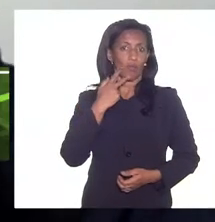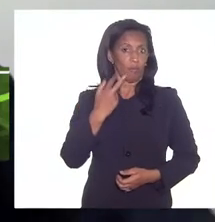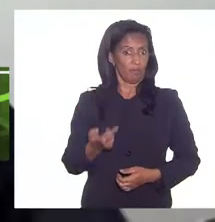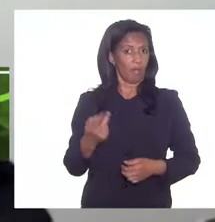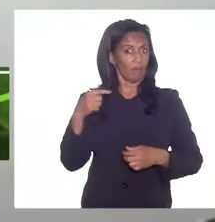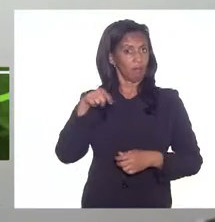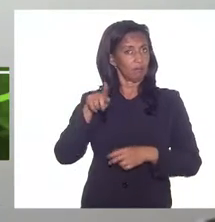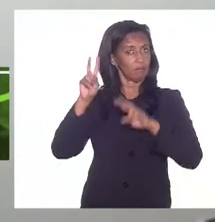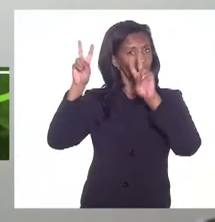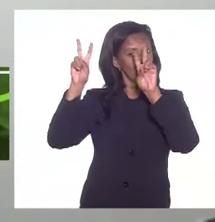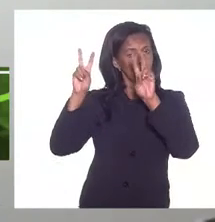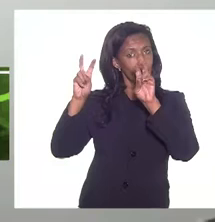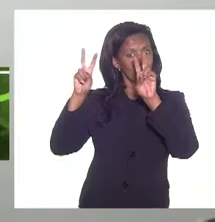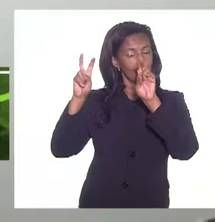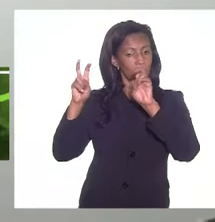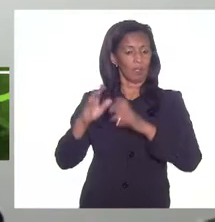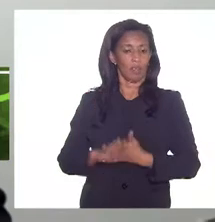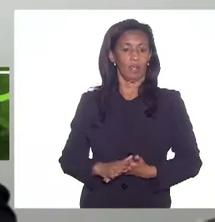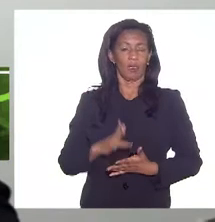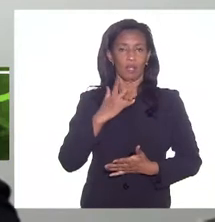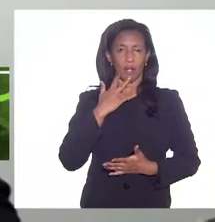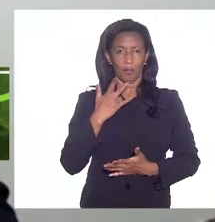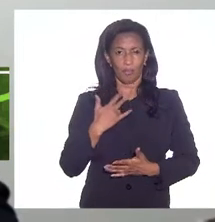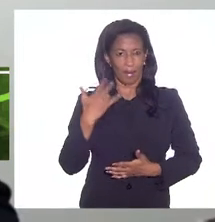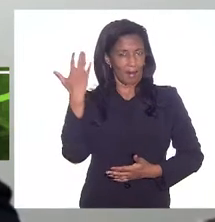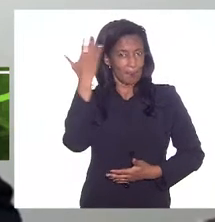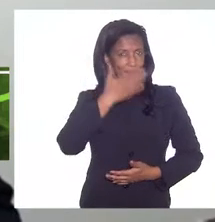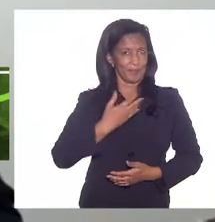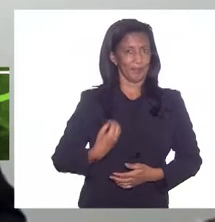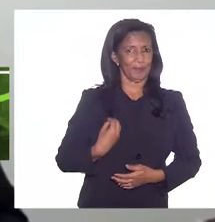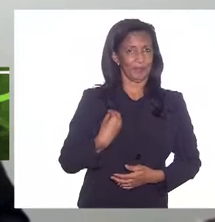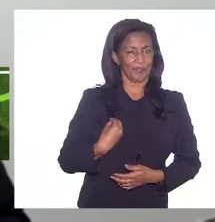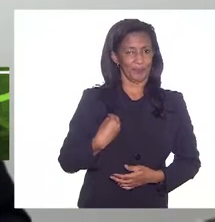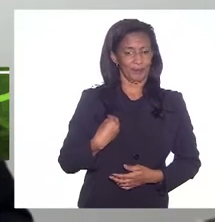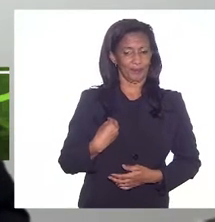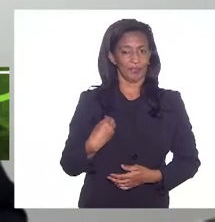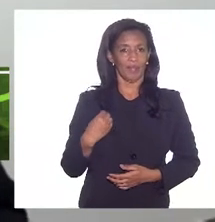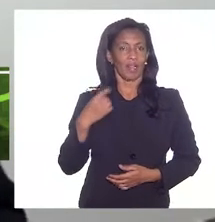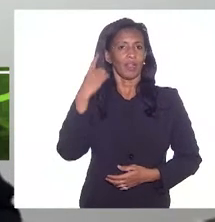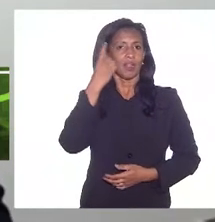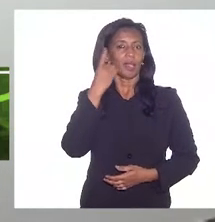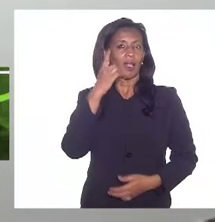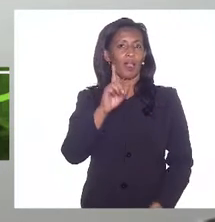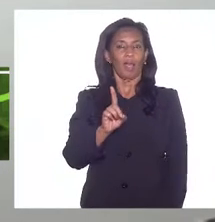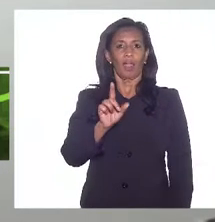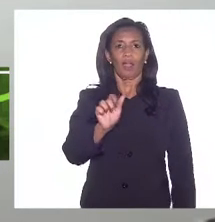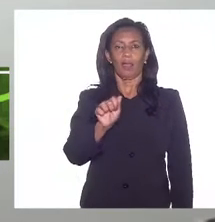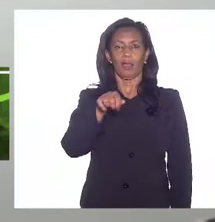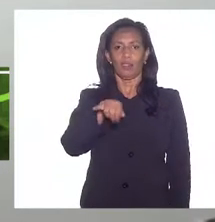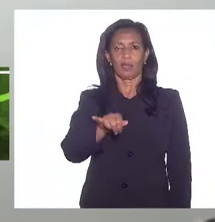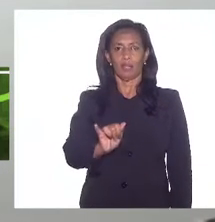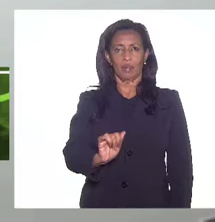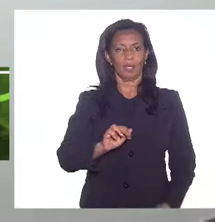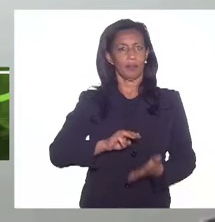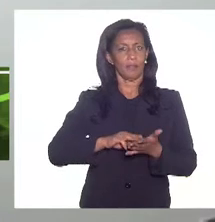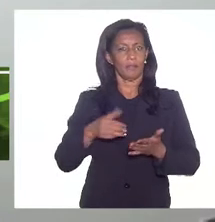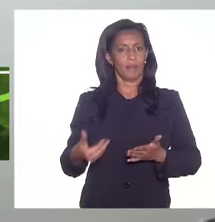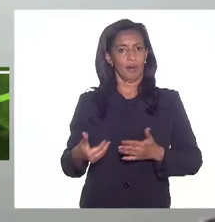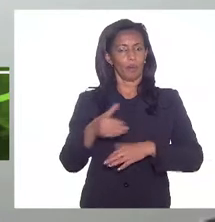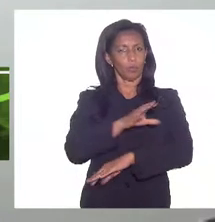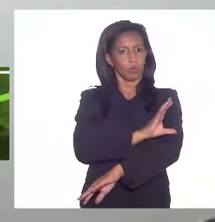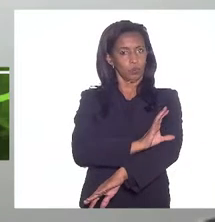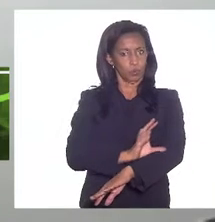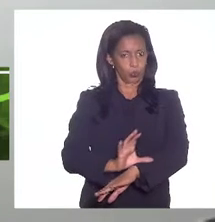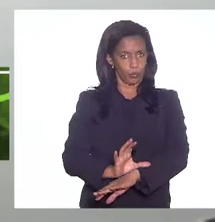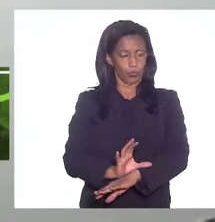tema. Eu quero registrar de pronto a presença da deputada Dani Monteiro, que é membro da Comissão de Cultura